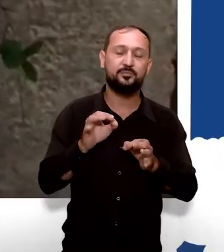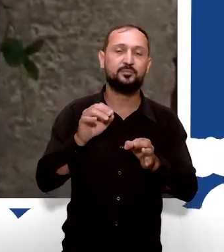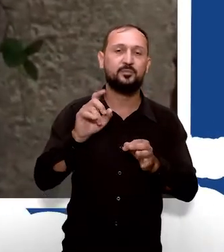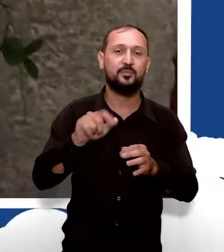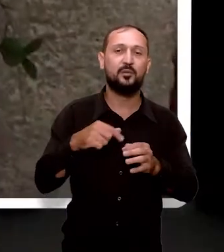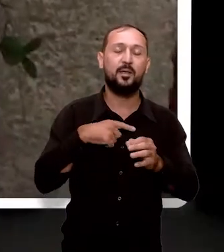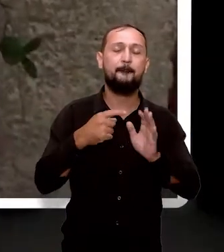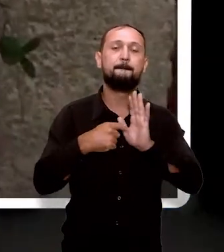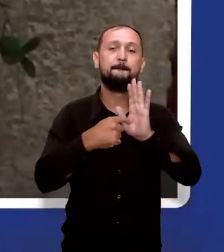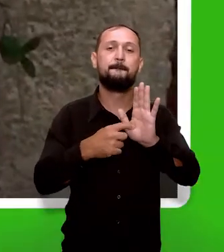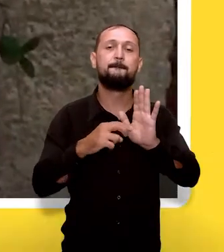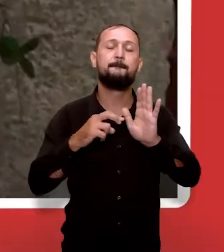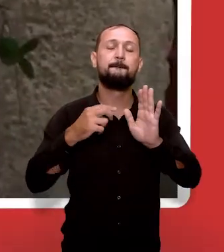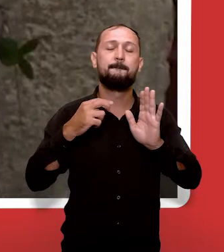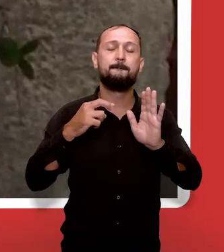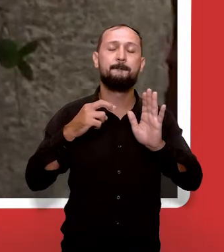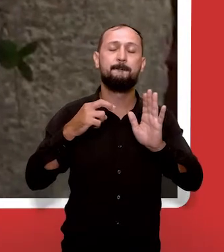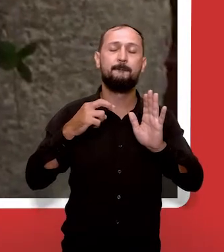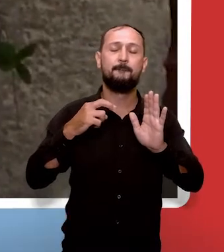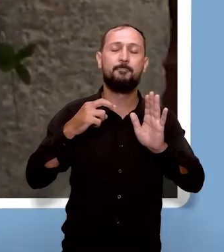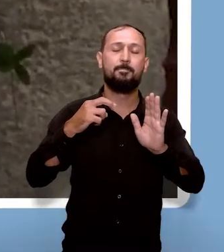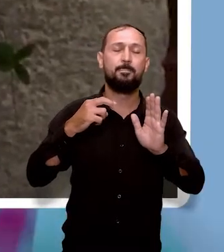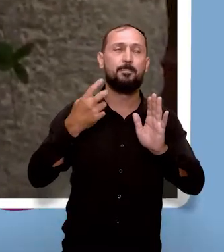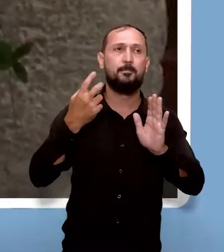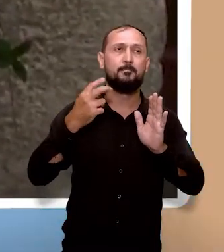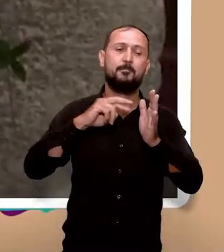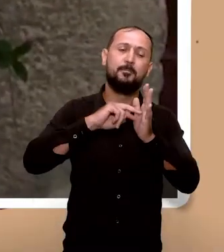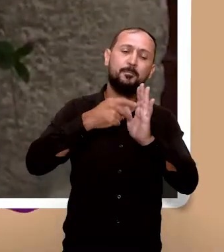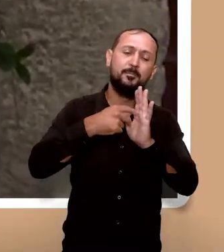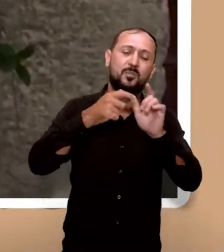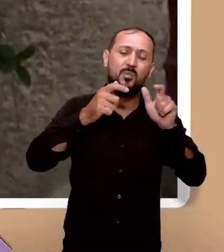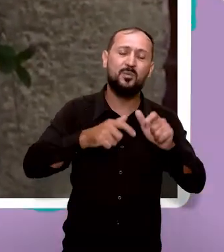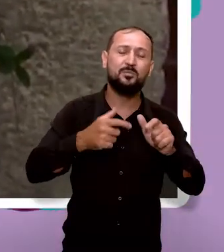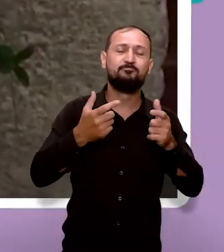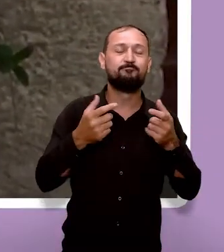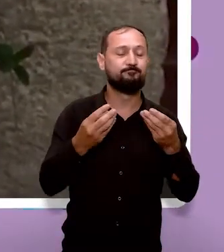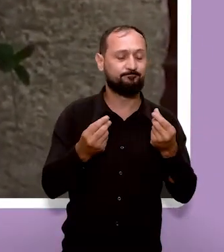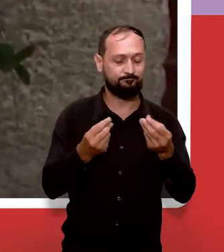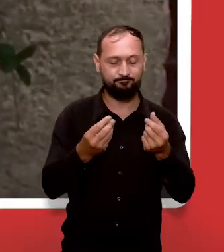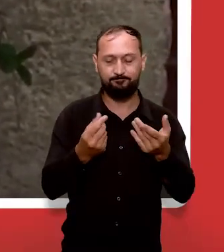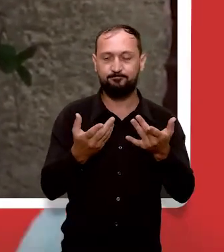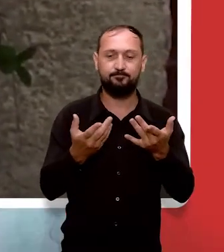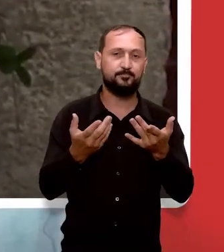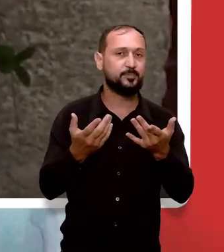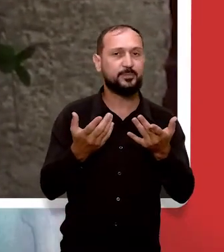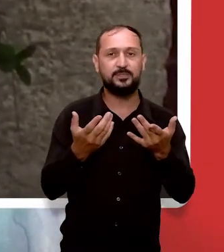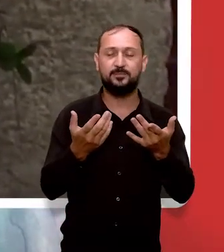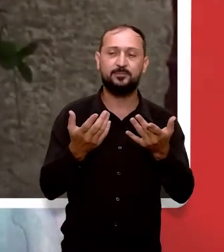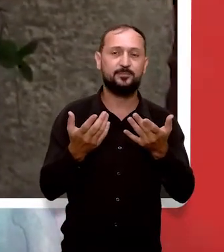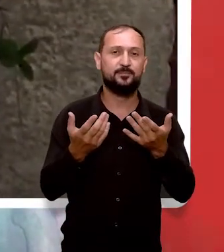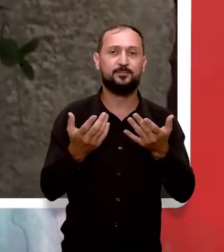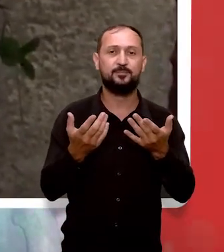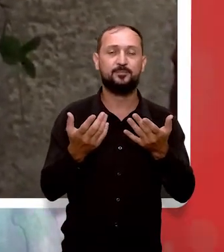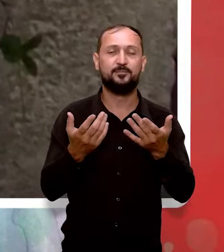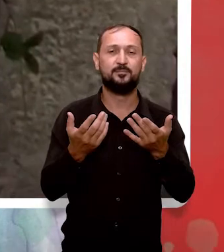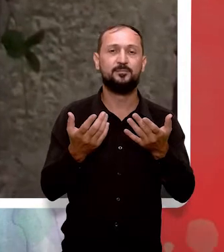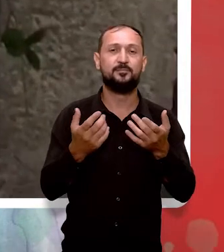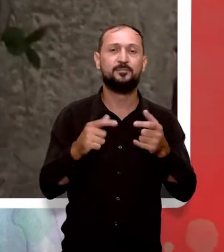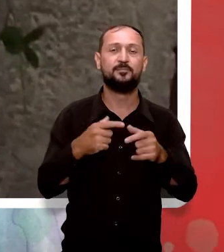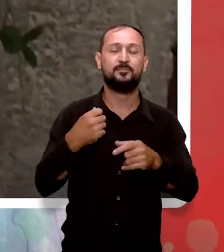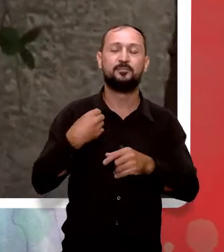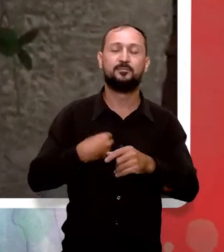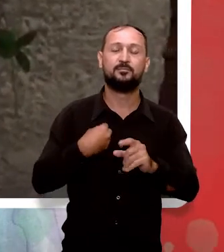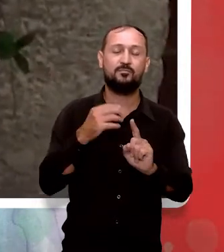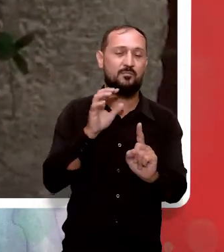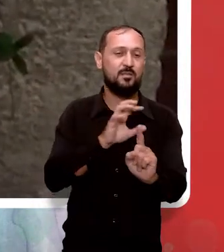conseguiu construir representa para mim um lugar de